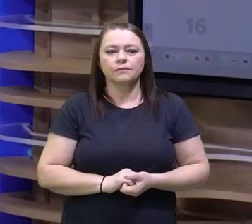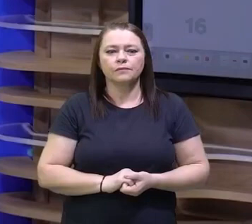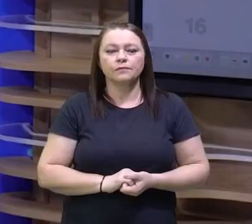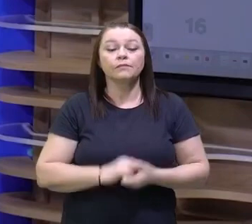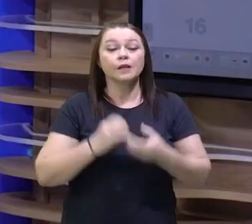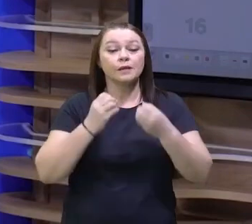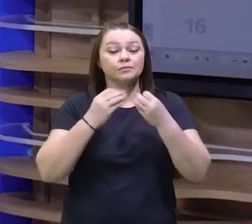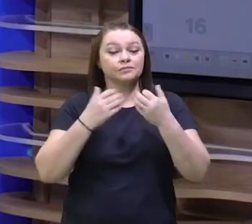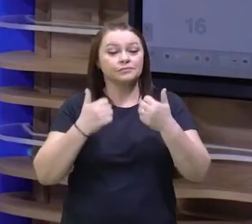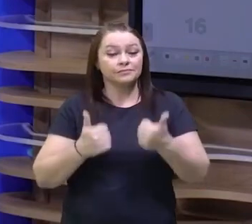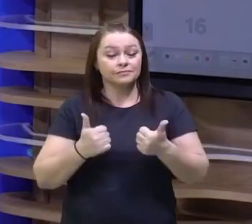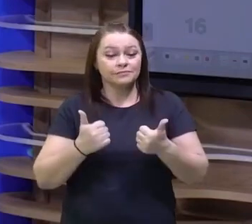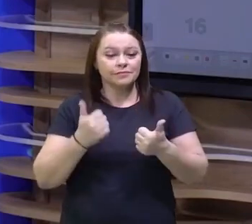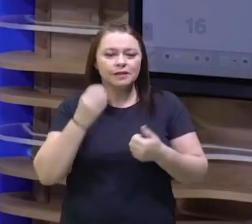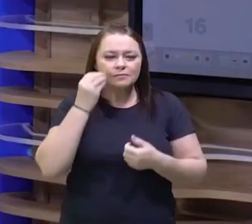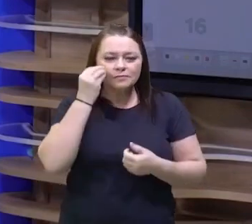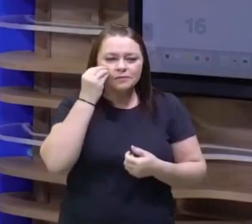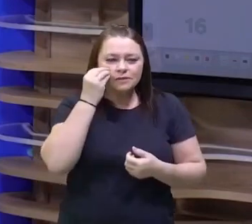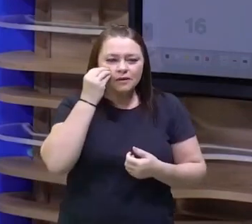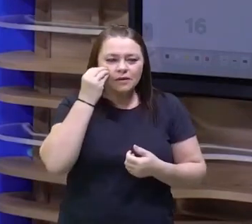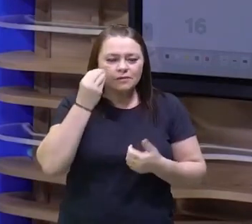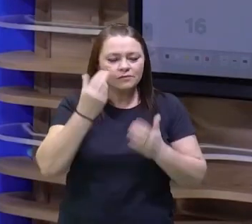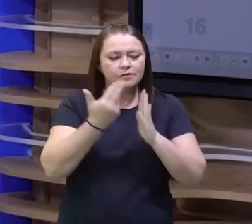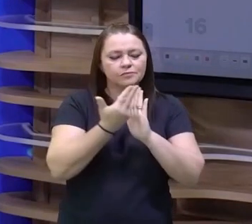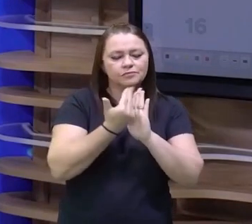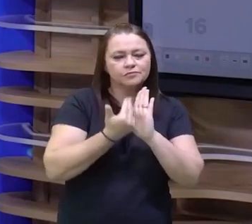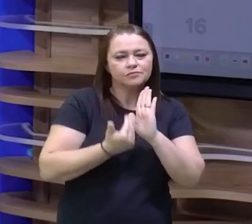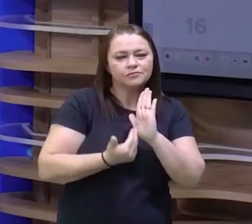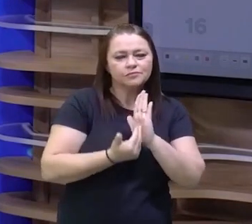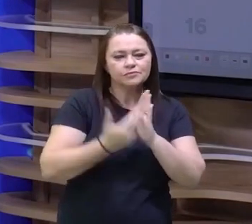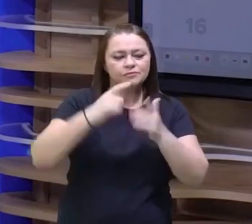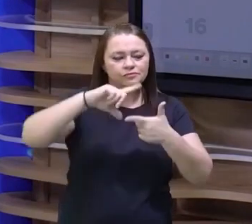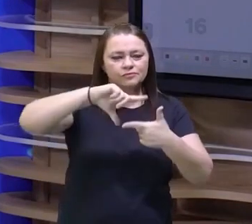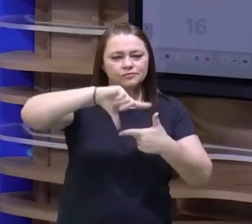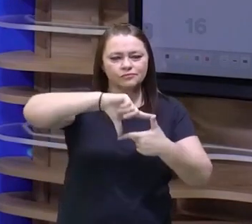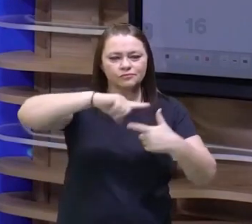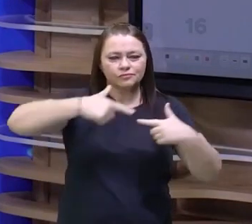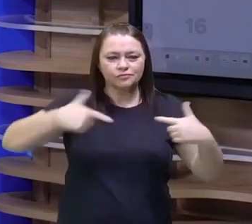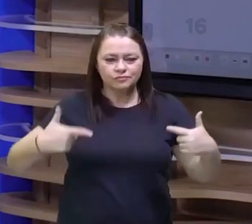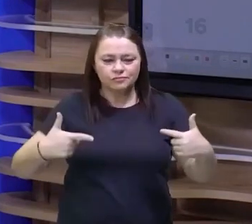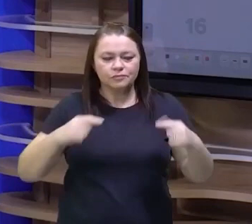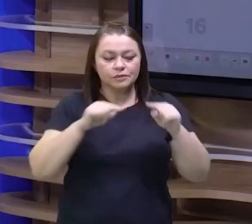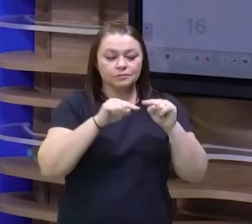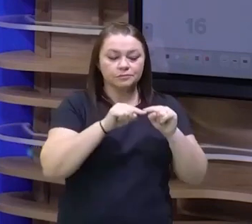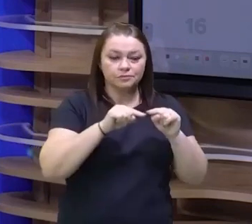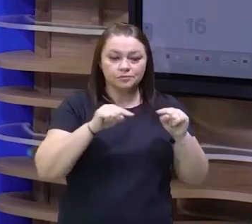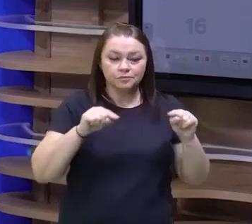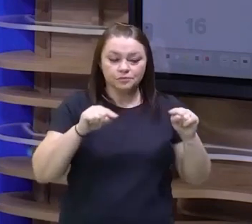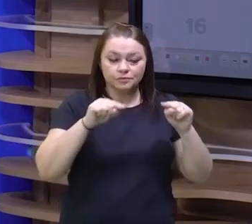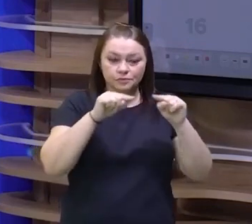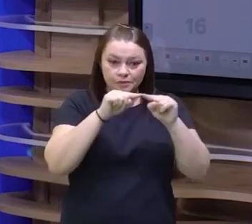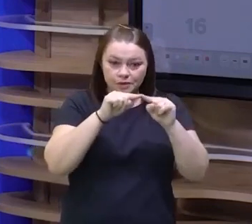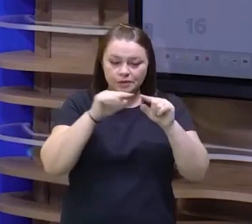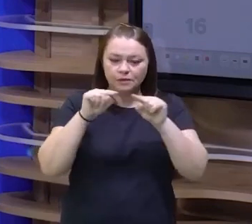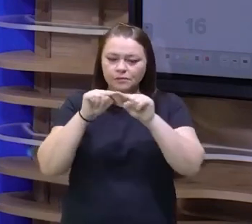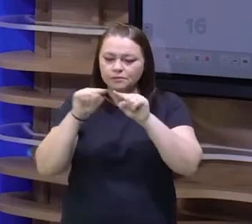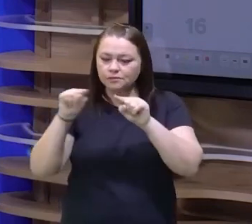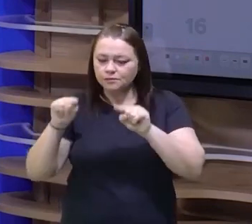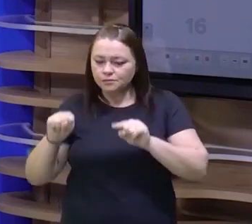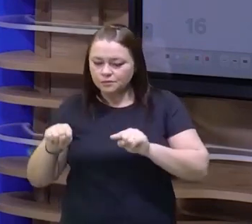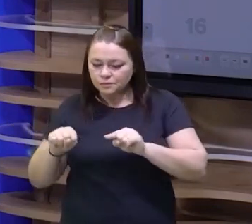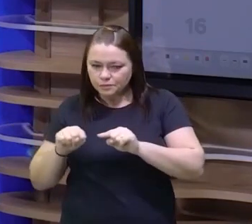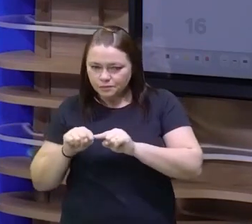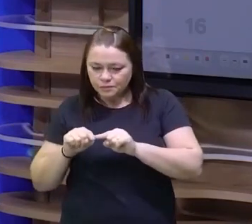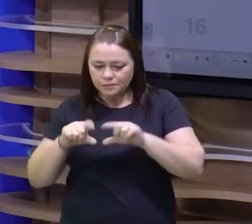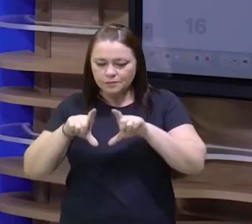Muito bem, nós vimos aí as figuras geométricas planas. Vimos quem? O triângulo, vimos o quadrado, vimos